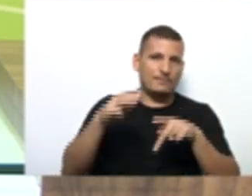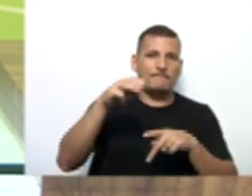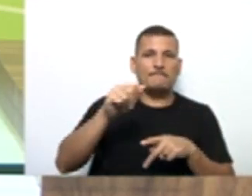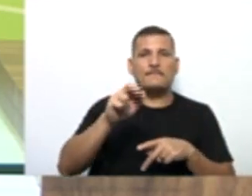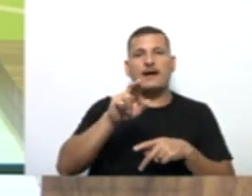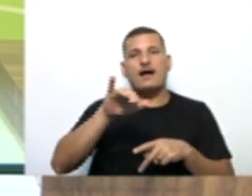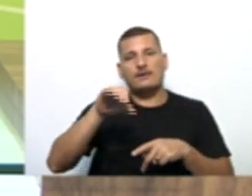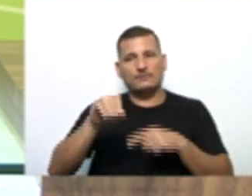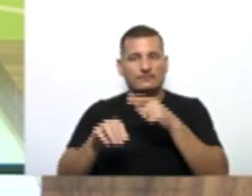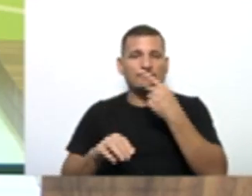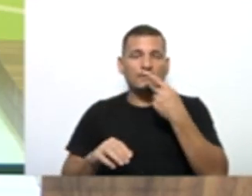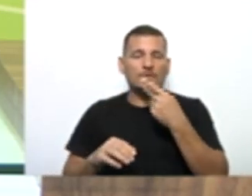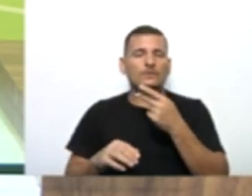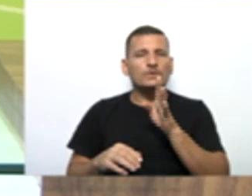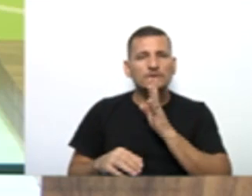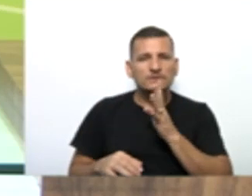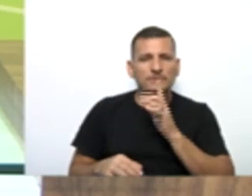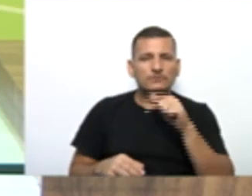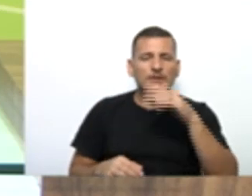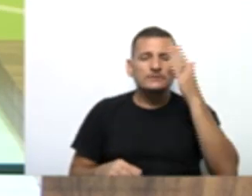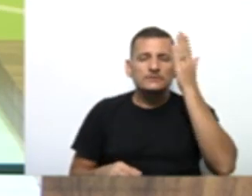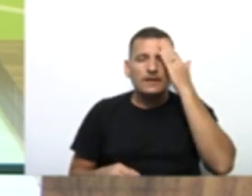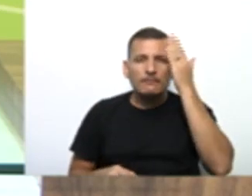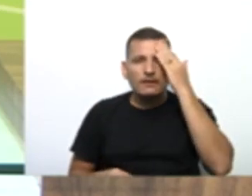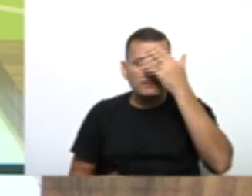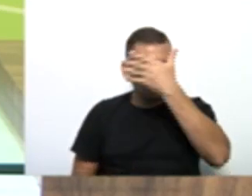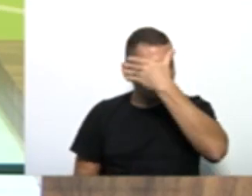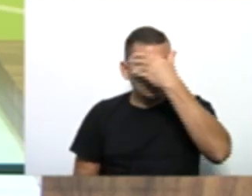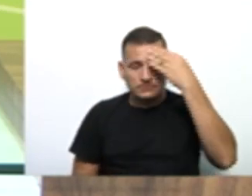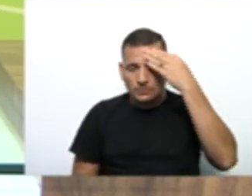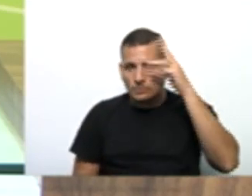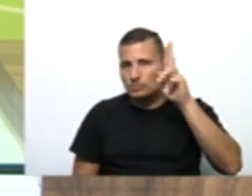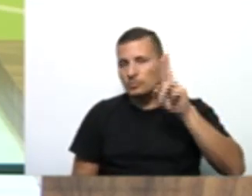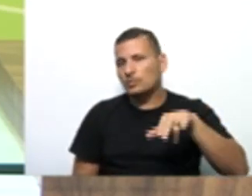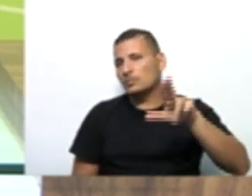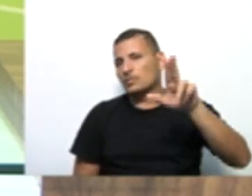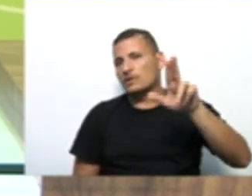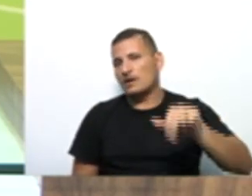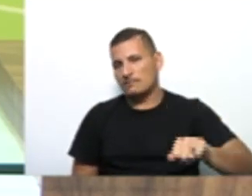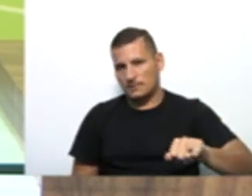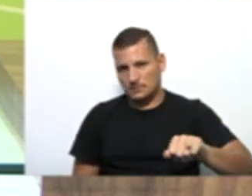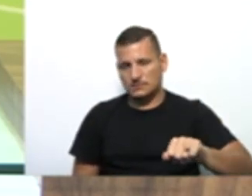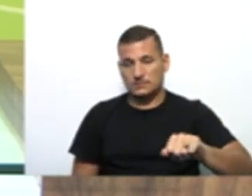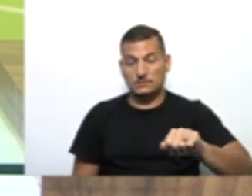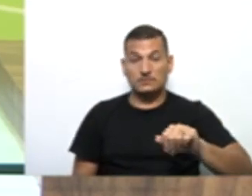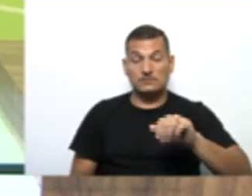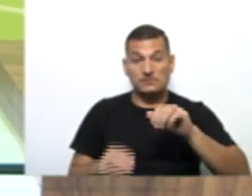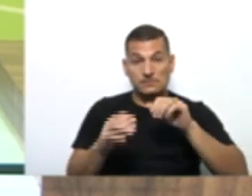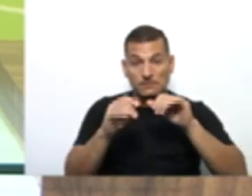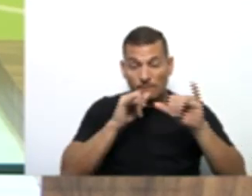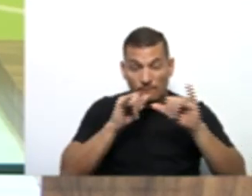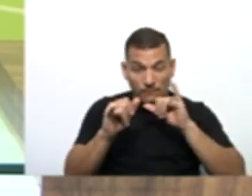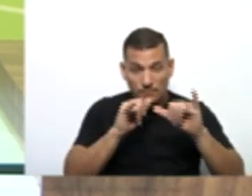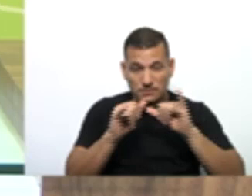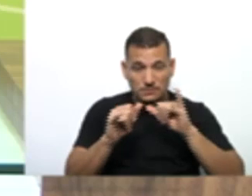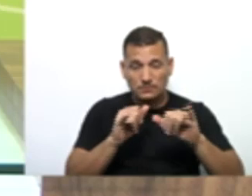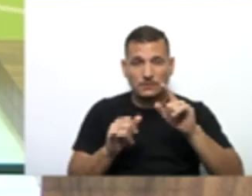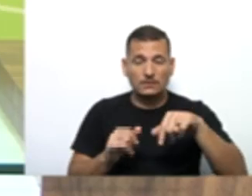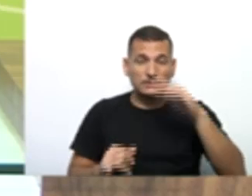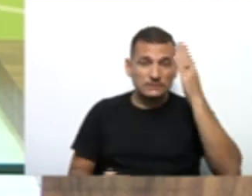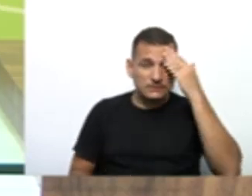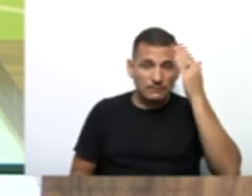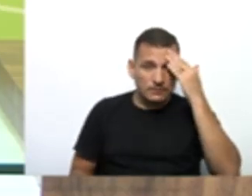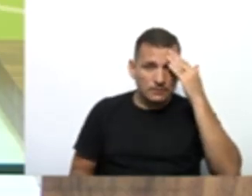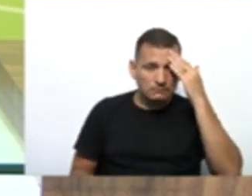aquele saber inesquecível, é aquilo que nós aprendemos e não esquecemos mais. As informações são aqueles saberes que